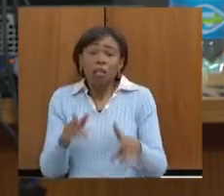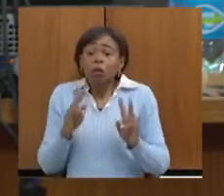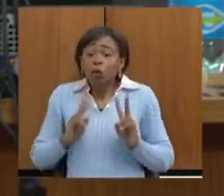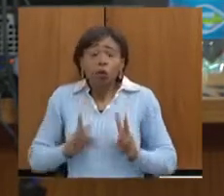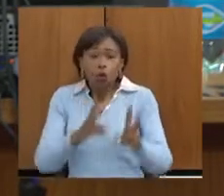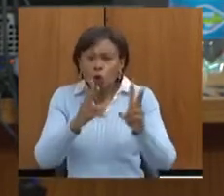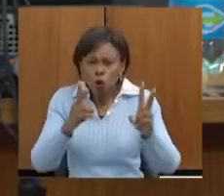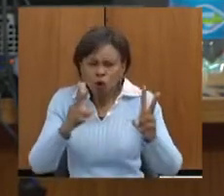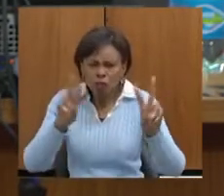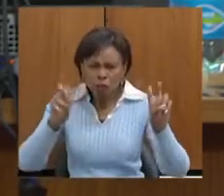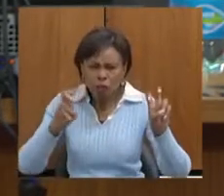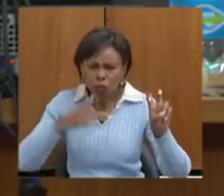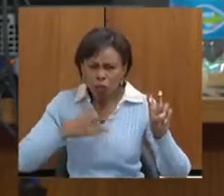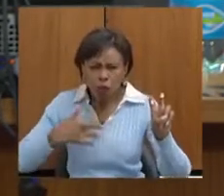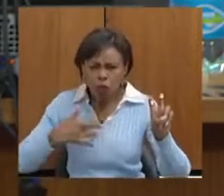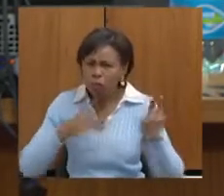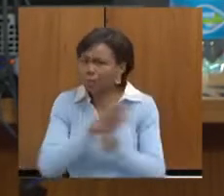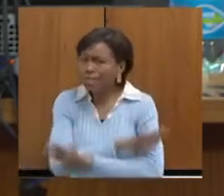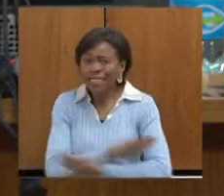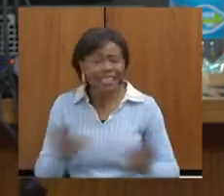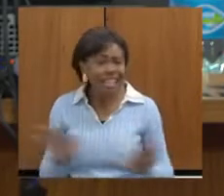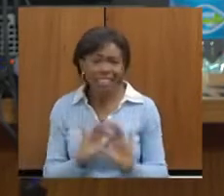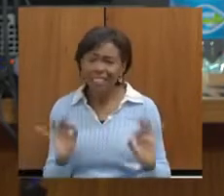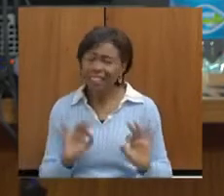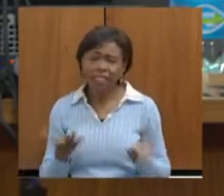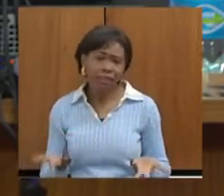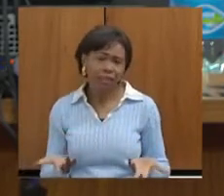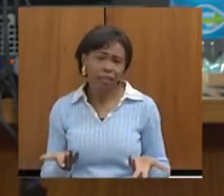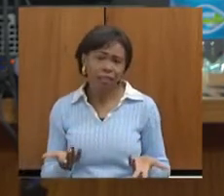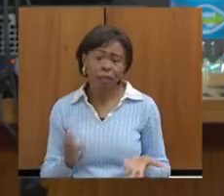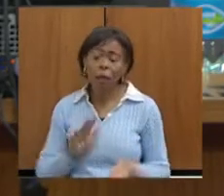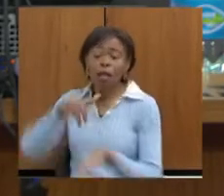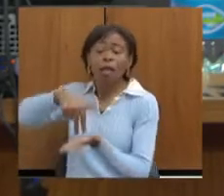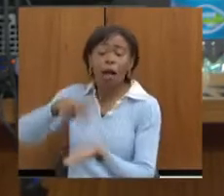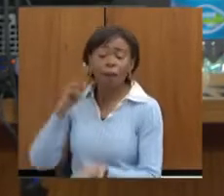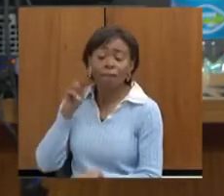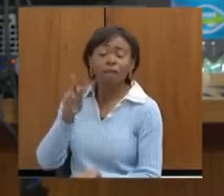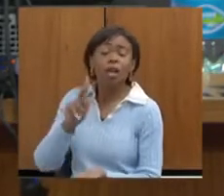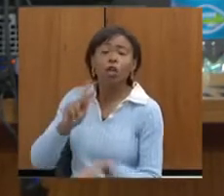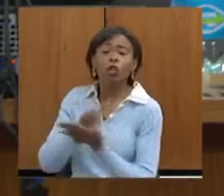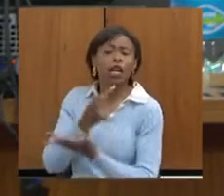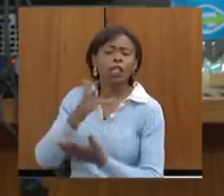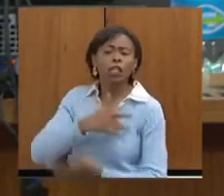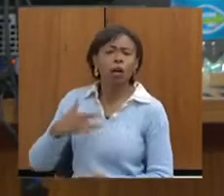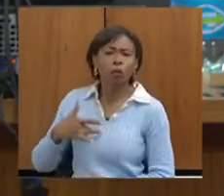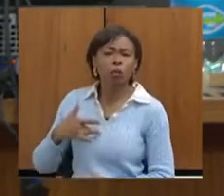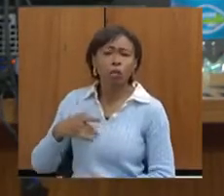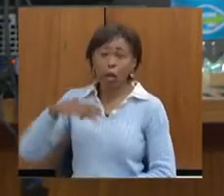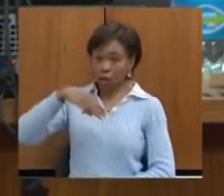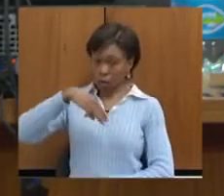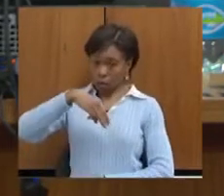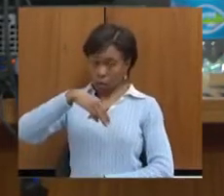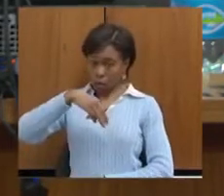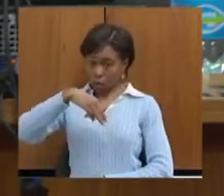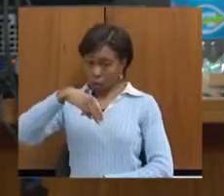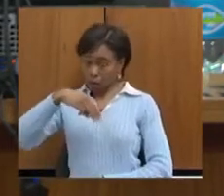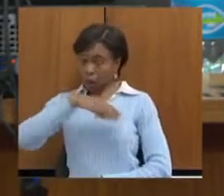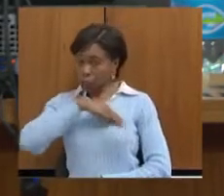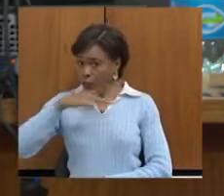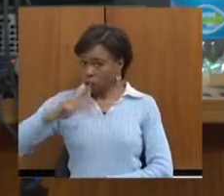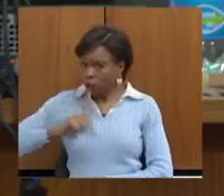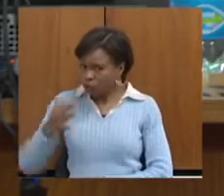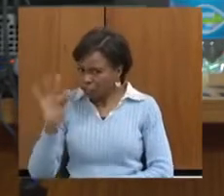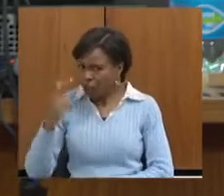ninguém do MPF foi no território ouvir as demandas da Saúde você tá falando mal do mpf-ce mundo não só estou falando a realidade